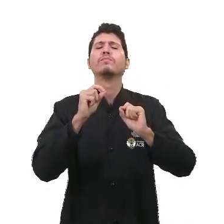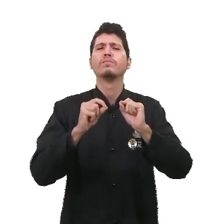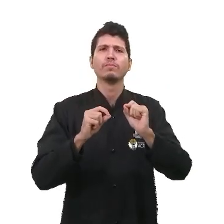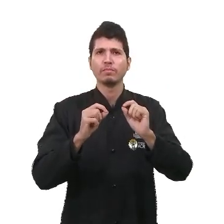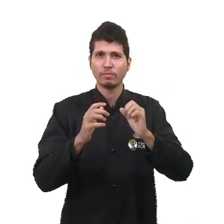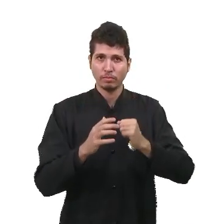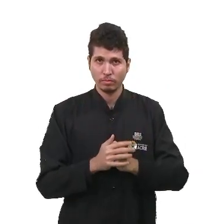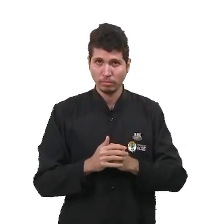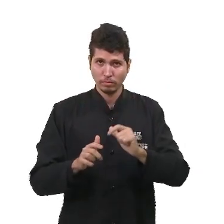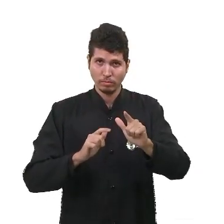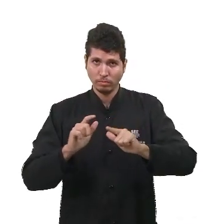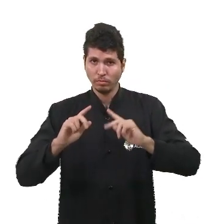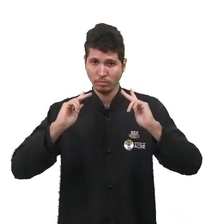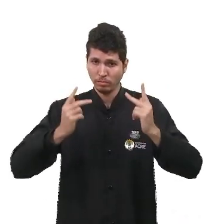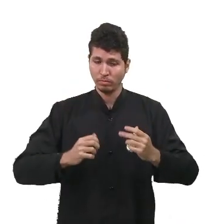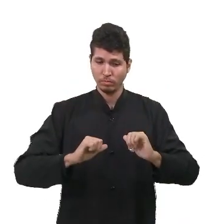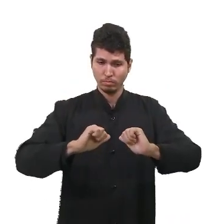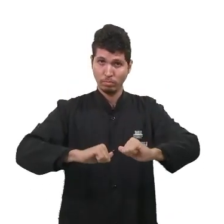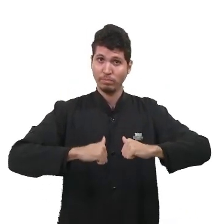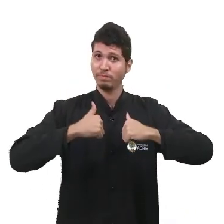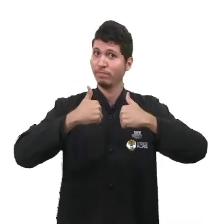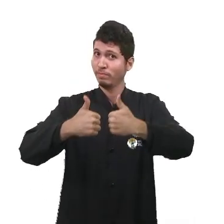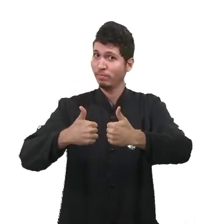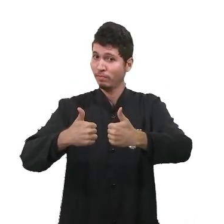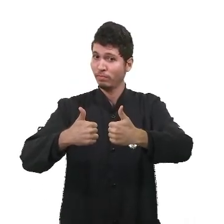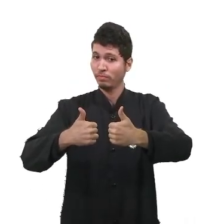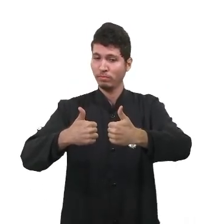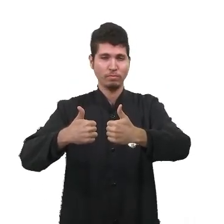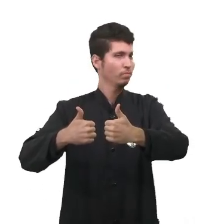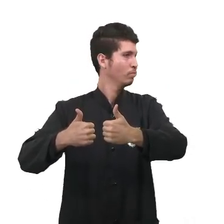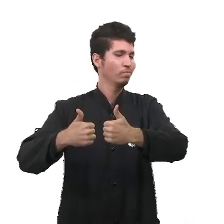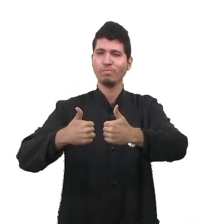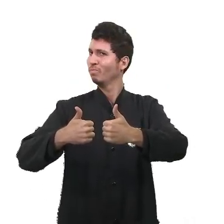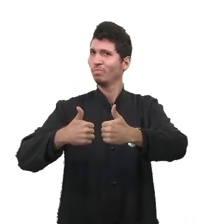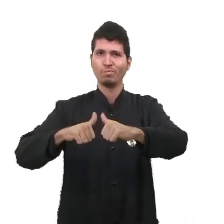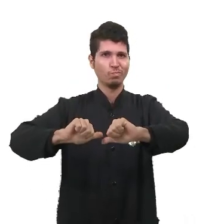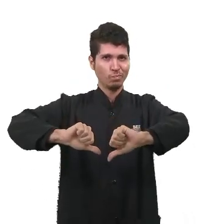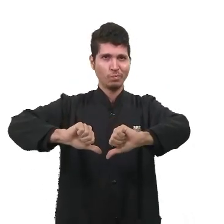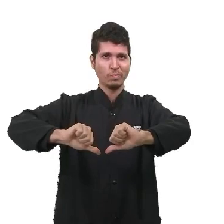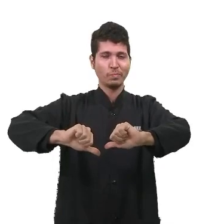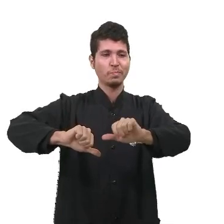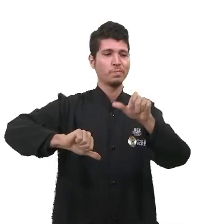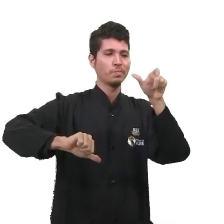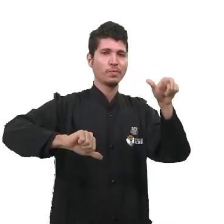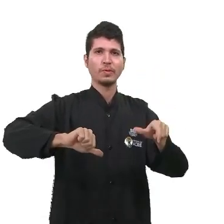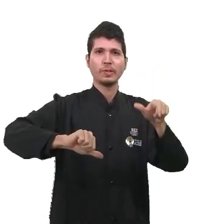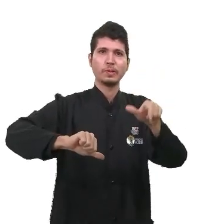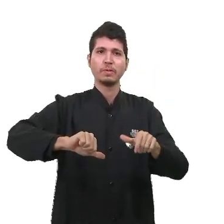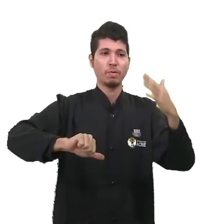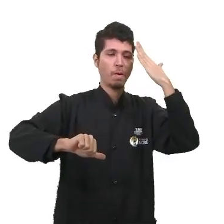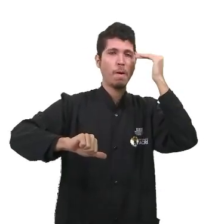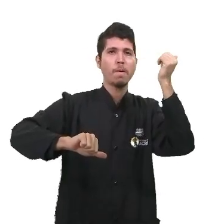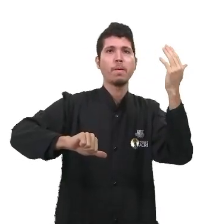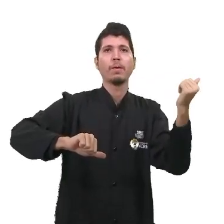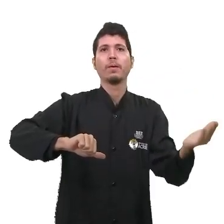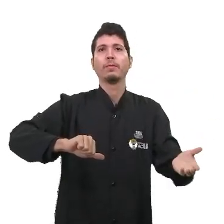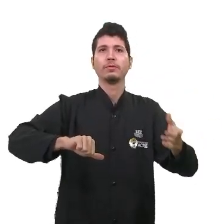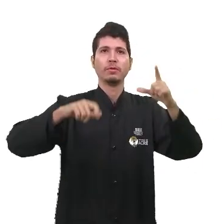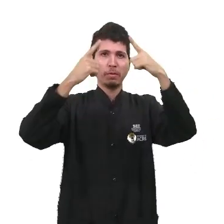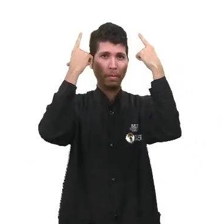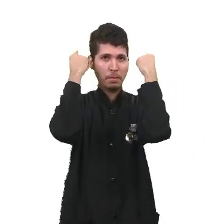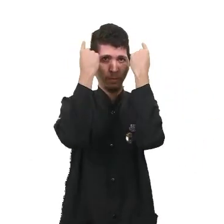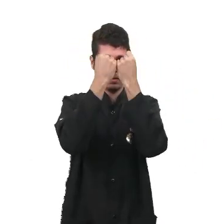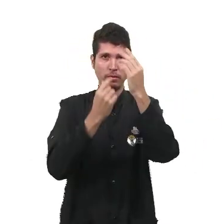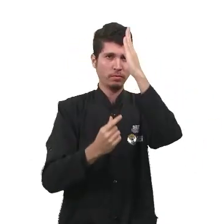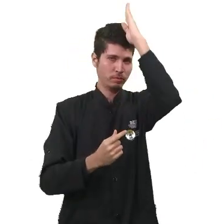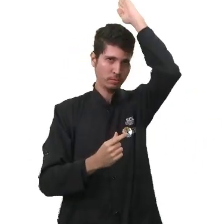algo visto de forma positiva pelos grandes pensadores gregos e romanos. Isso porque aqueles que